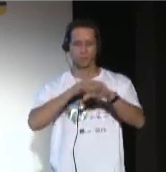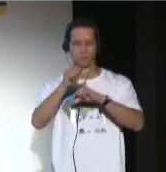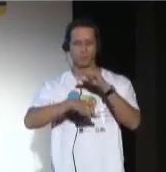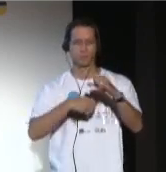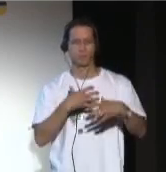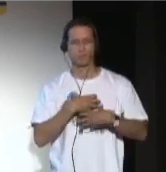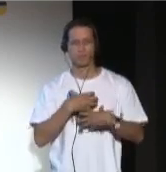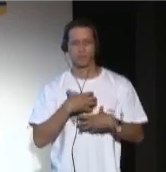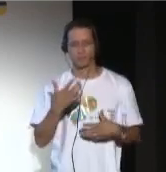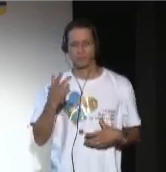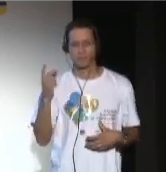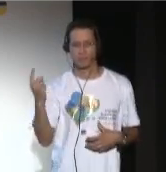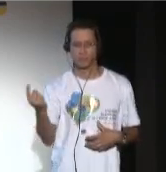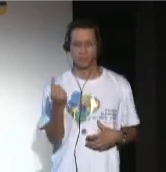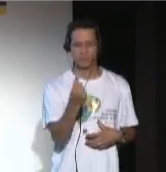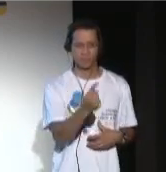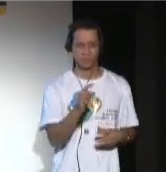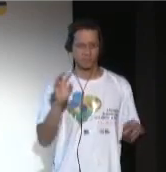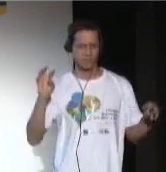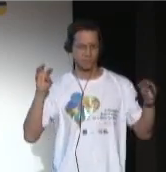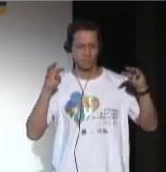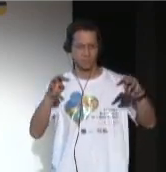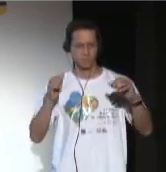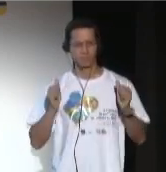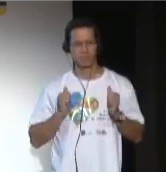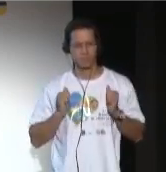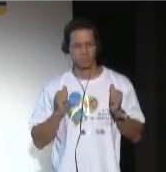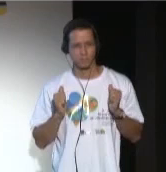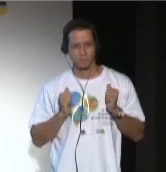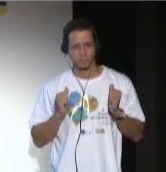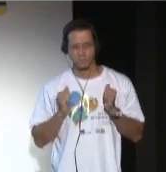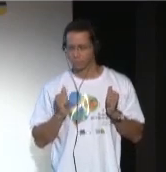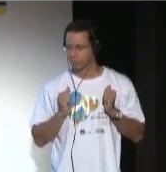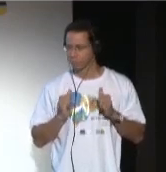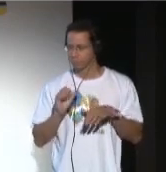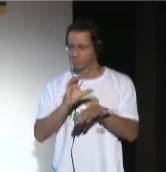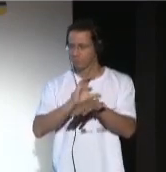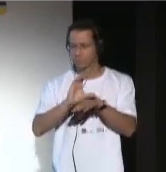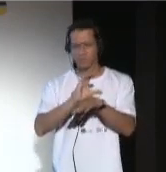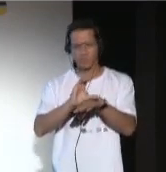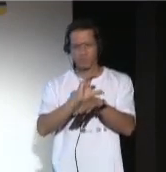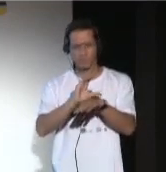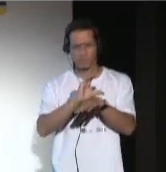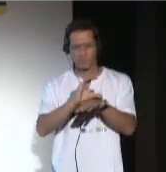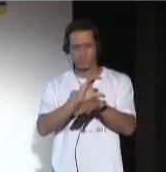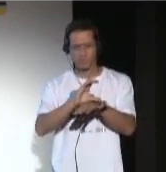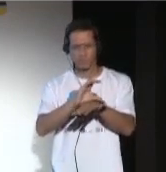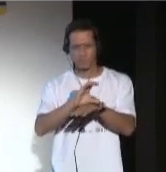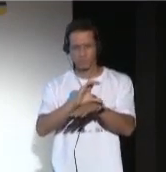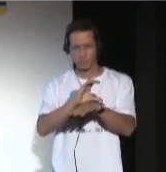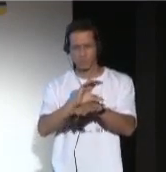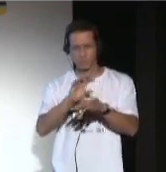aqueles indivíduos que são os observadores passivos, que estão em cinza aqui no slide.